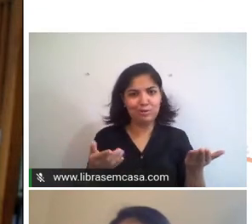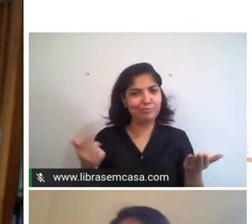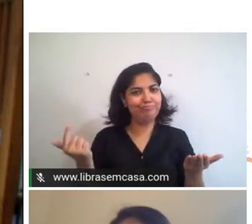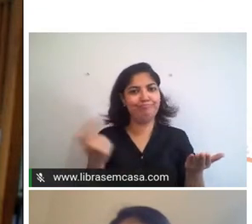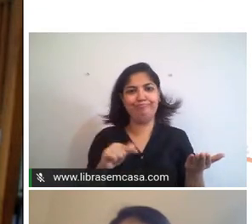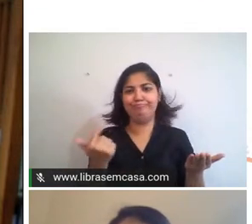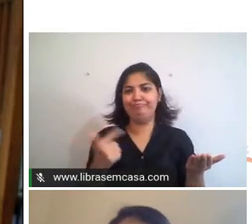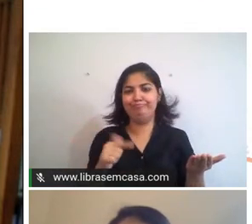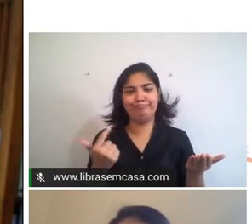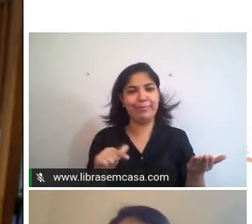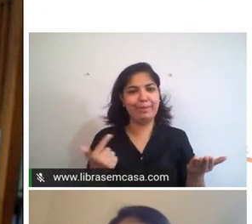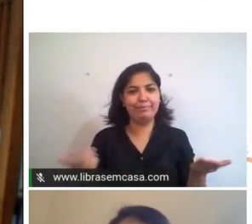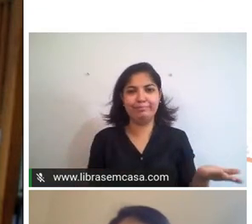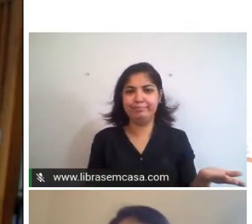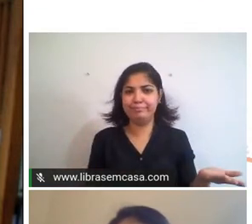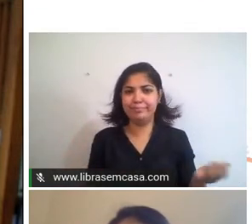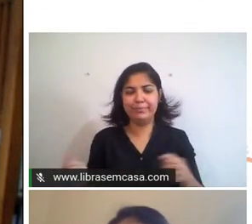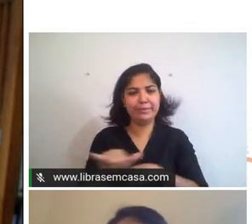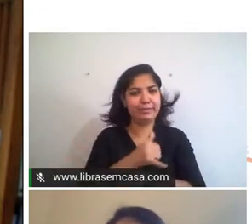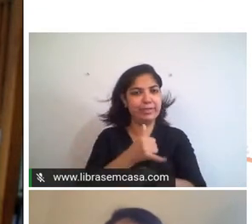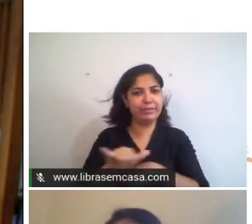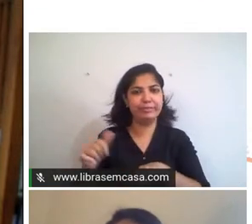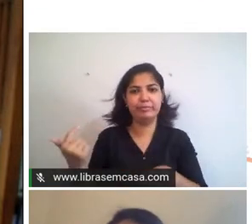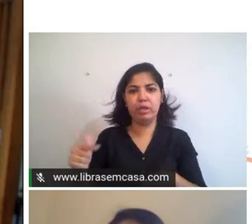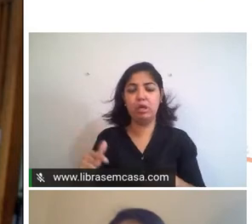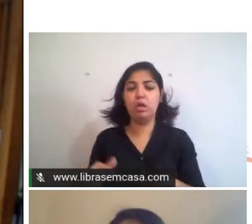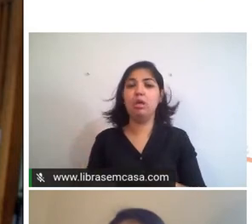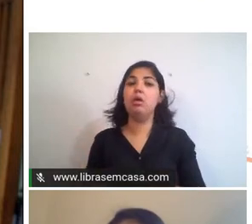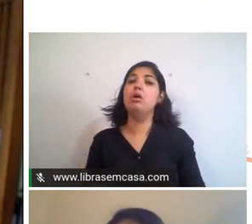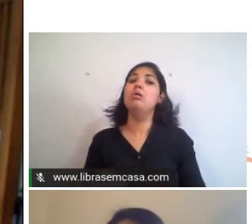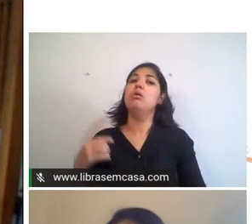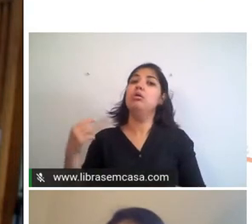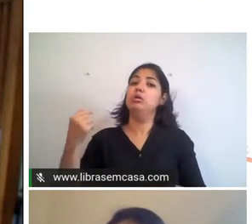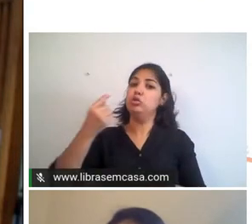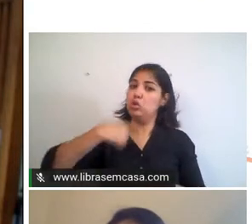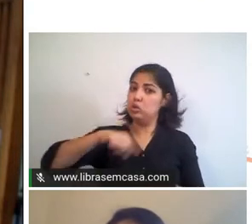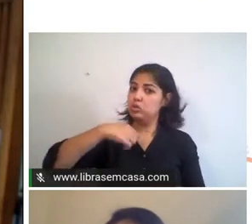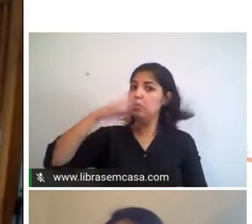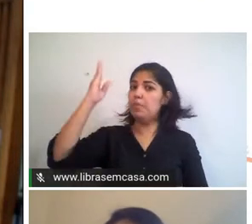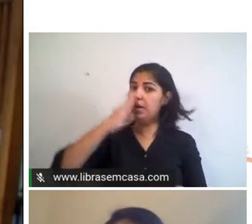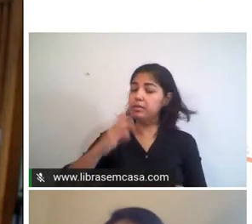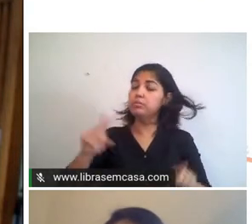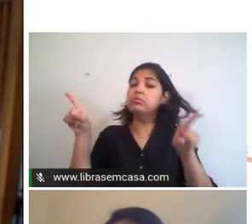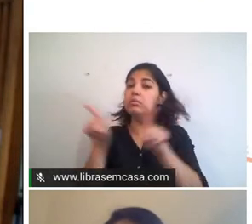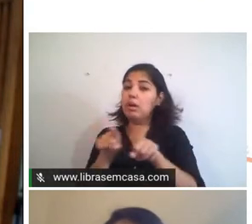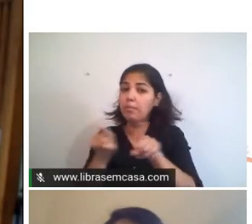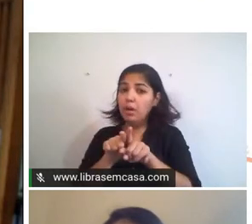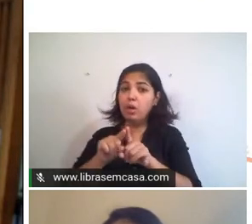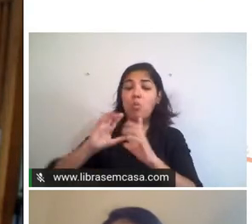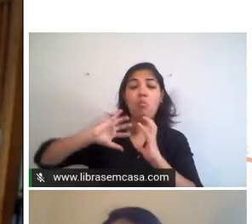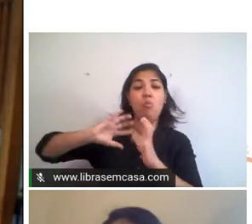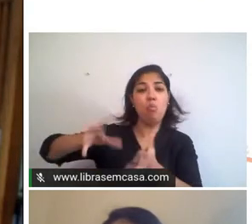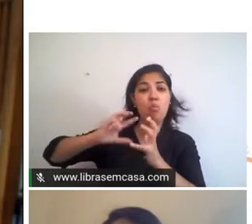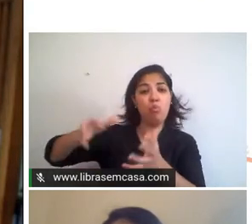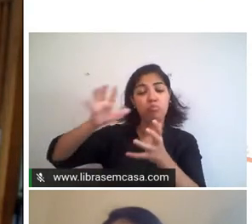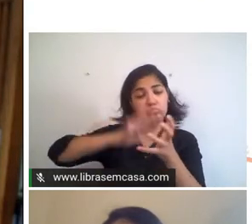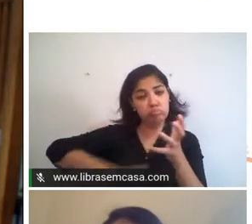nosso país quanto para o planeta como um todo, né? E na